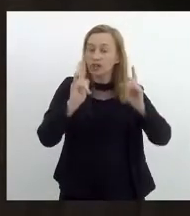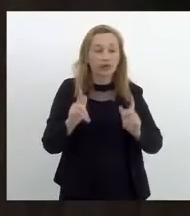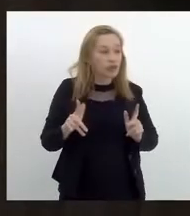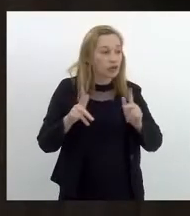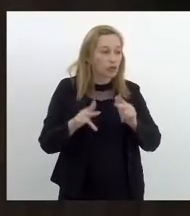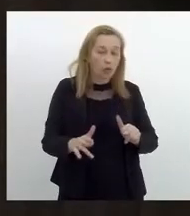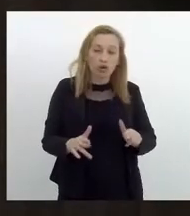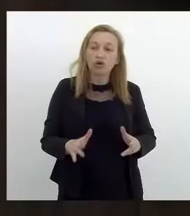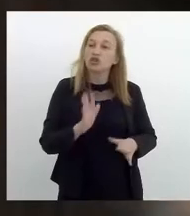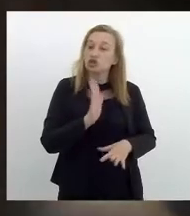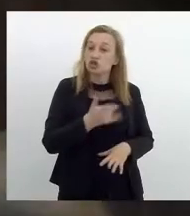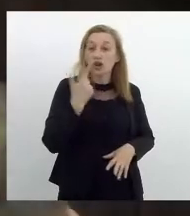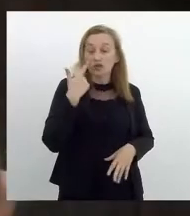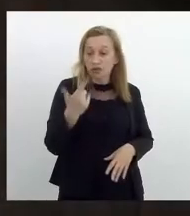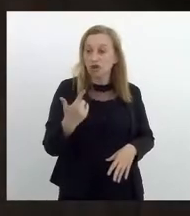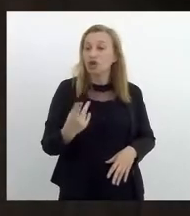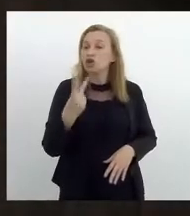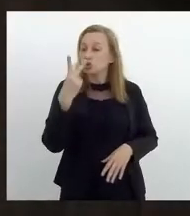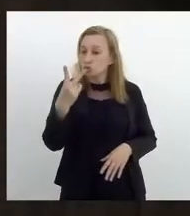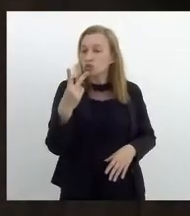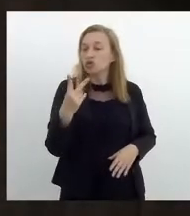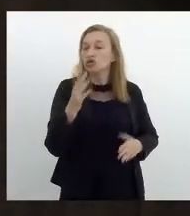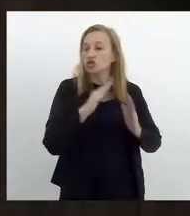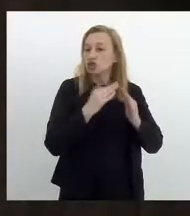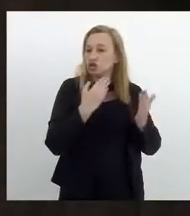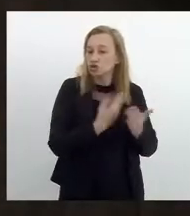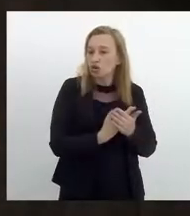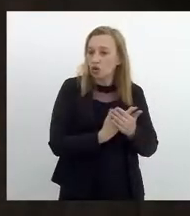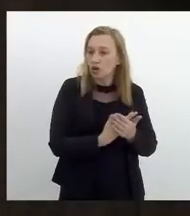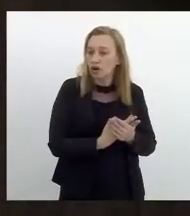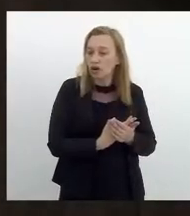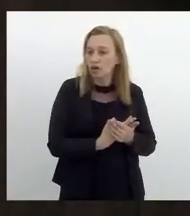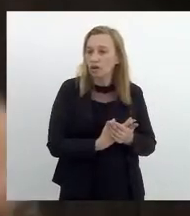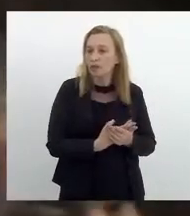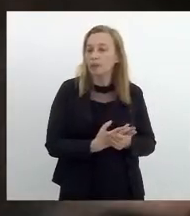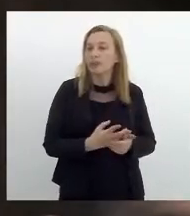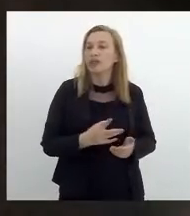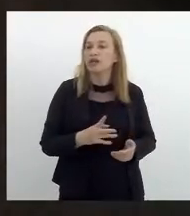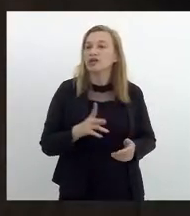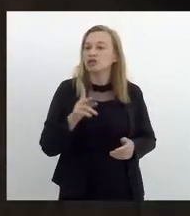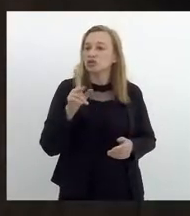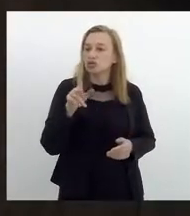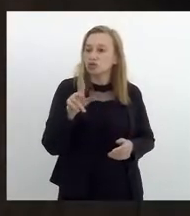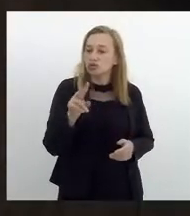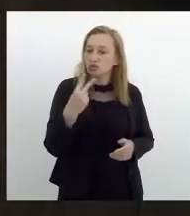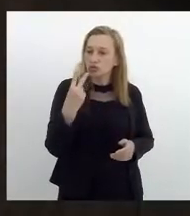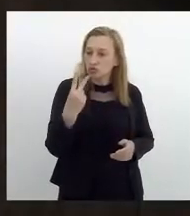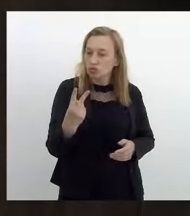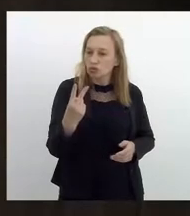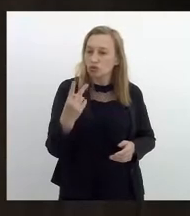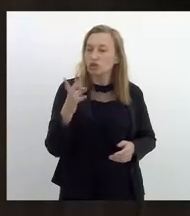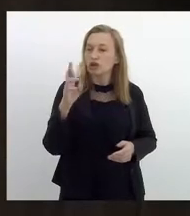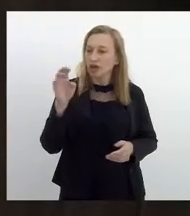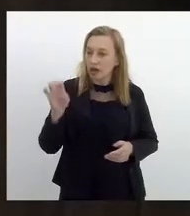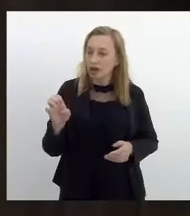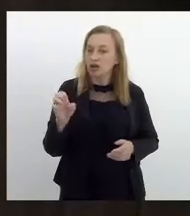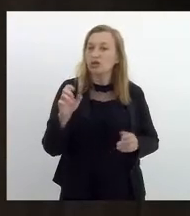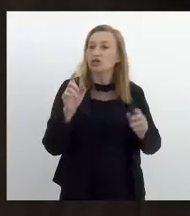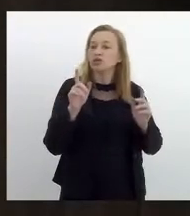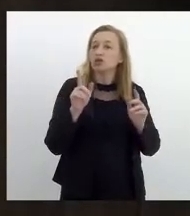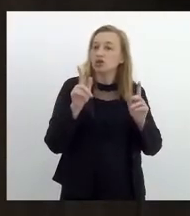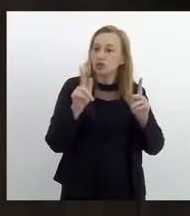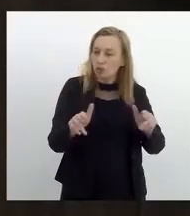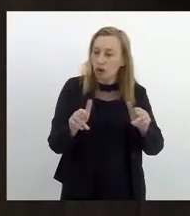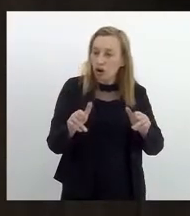Eu já vi, inclusive, duas escolas da mesma rede ocupando o mesmo prédio escolar no mesmo turno. No mesmo turno.